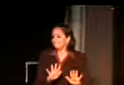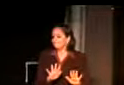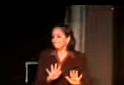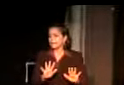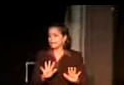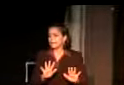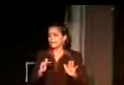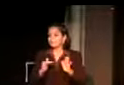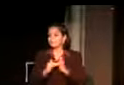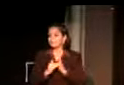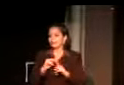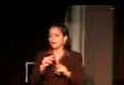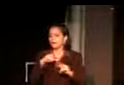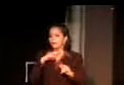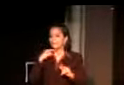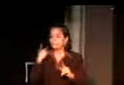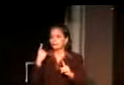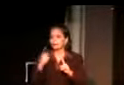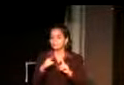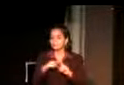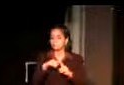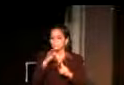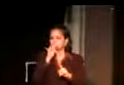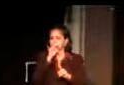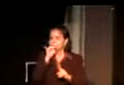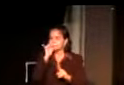morrendo a morte sacrificial